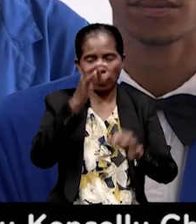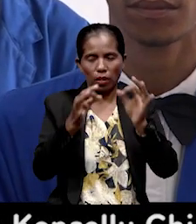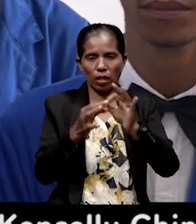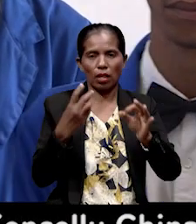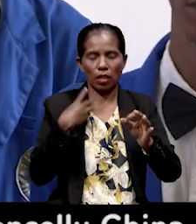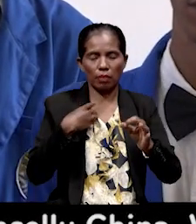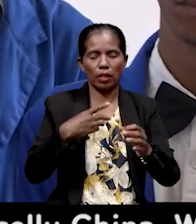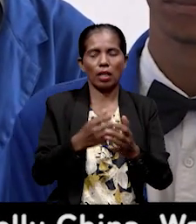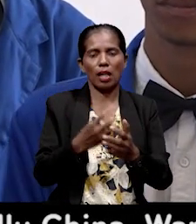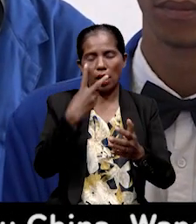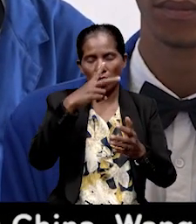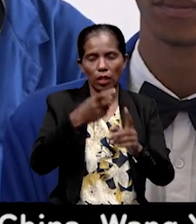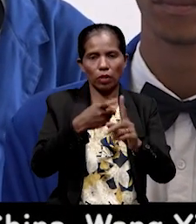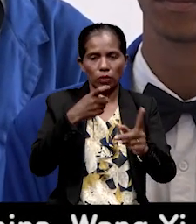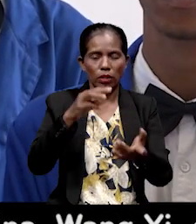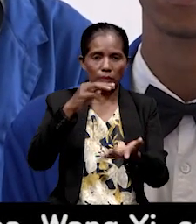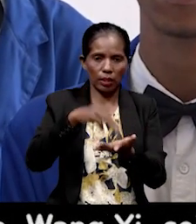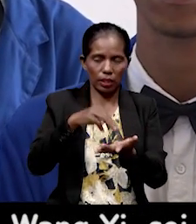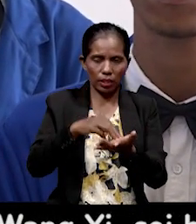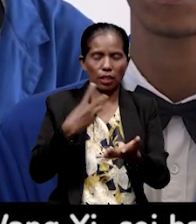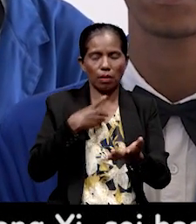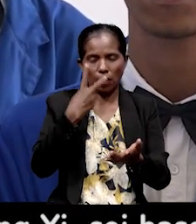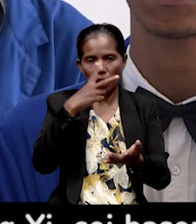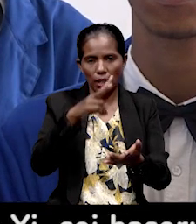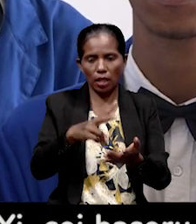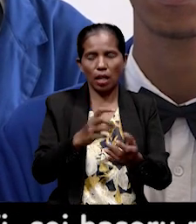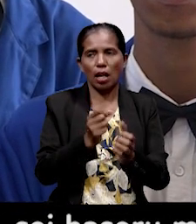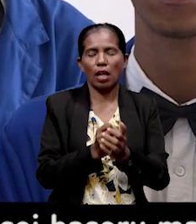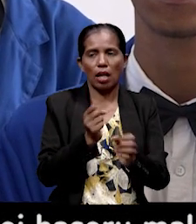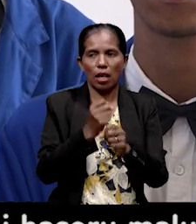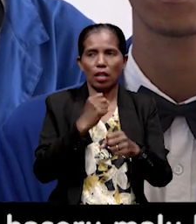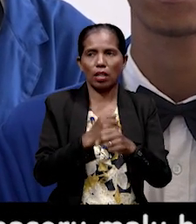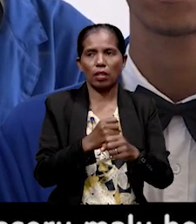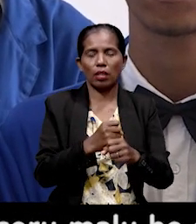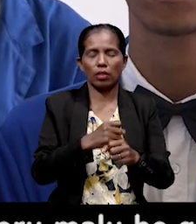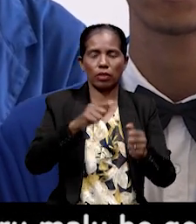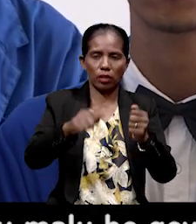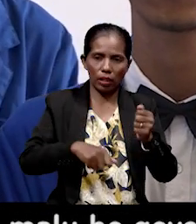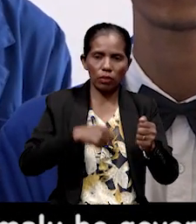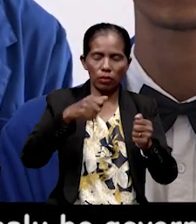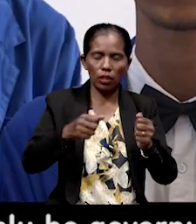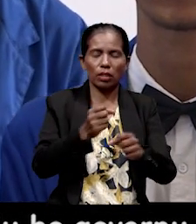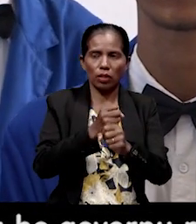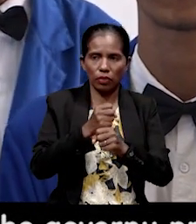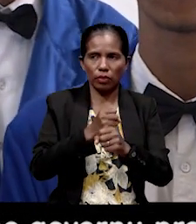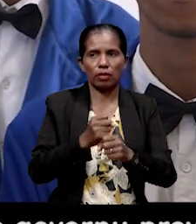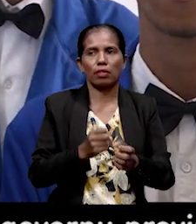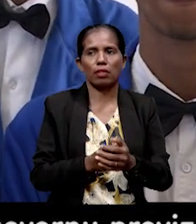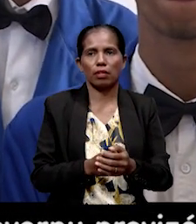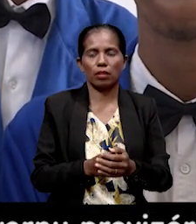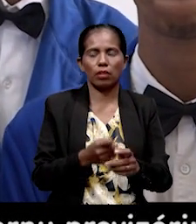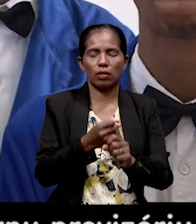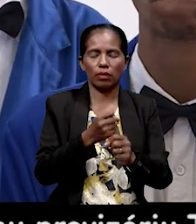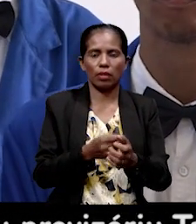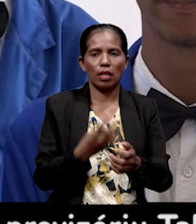kombinasi materi sirane, resultar ma kami hatu dia kata makina ne halo doni produsan kafe ut, isai doni kafe ut, usi kafe musang ba kafe